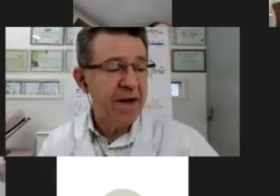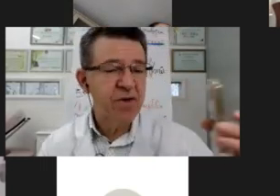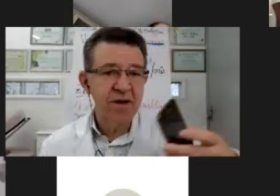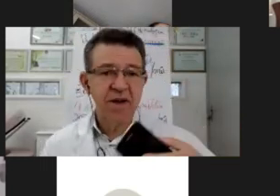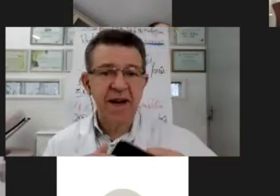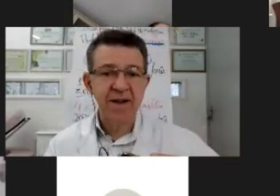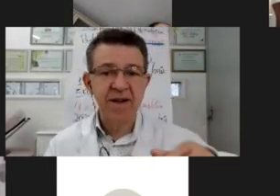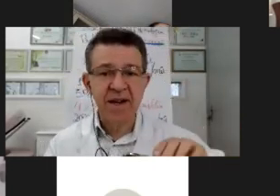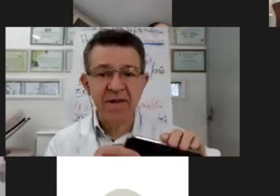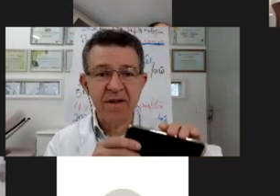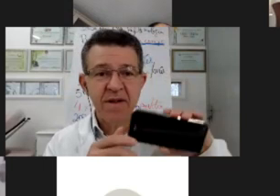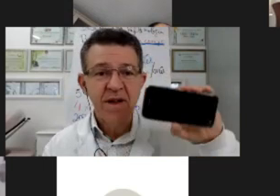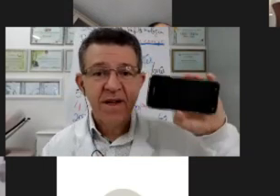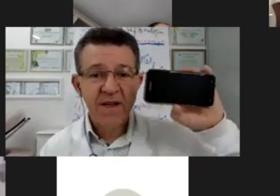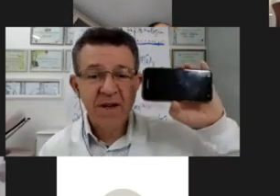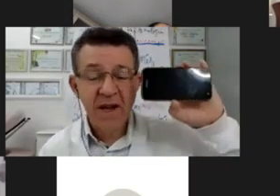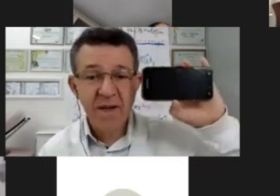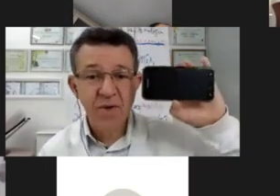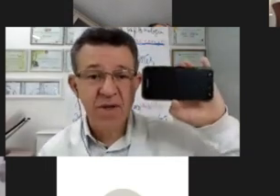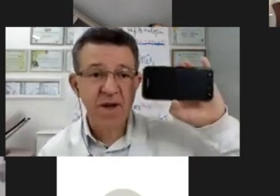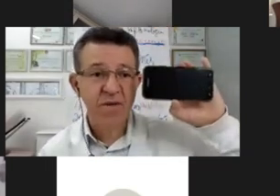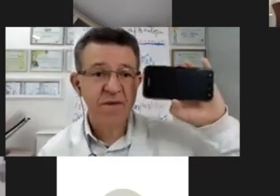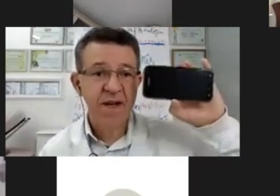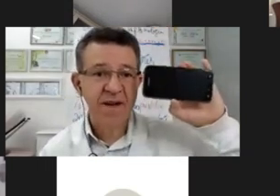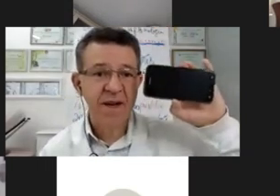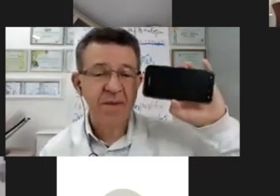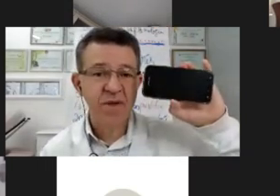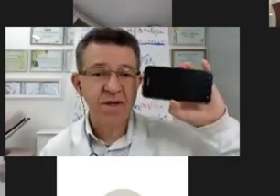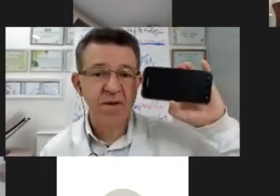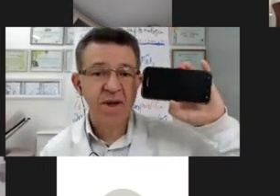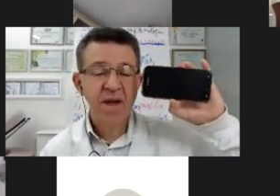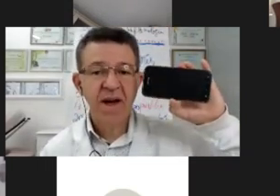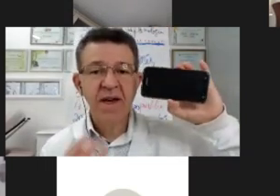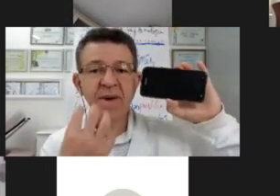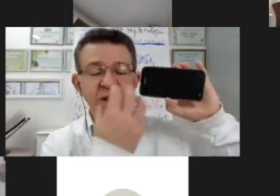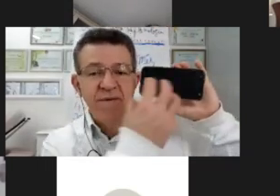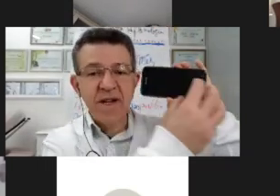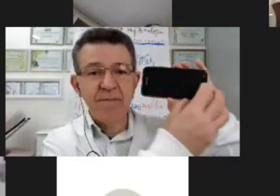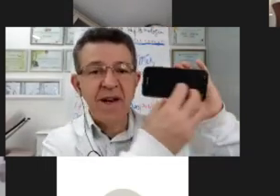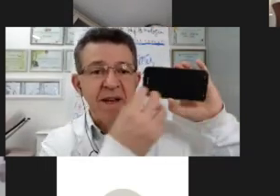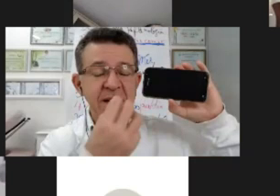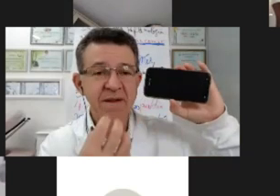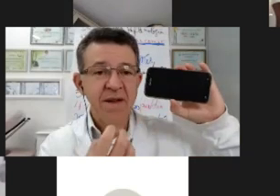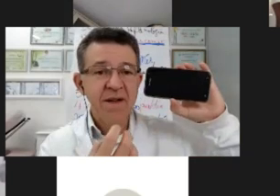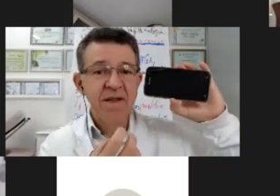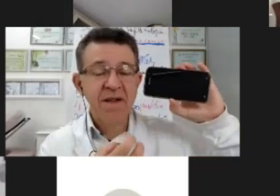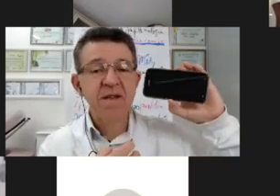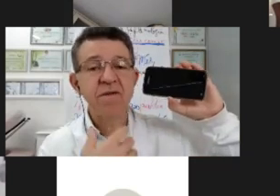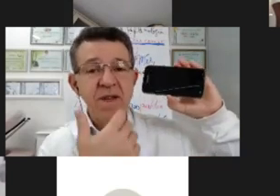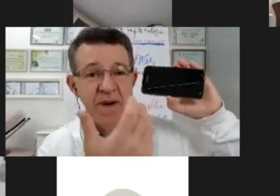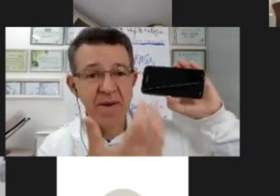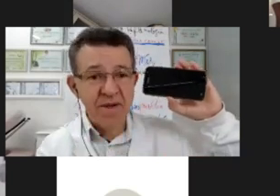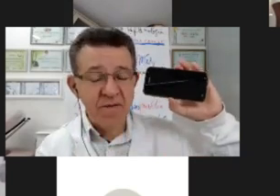na hora de gravar, pega o celular e grava deitado, isso, né? Nessa posição. Tá? Nessa posição. Perfeito. Aí a imagem fica plena. E